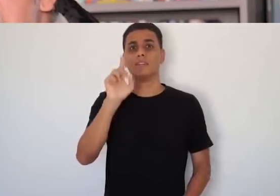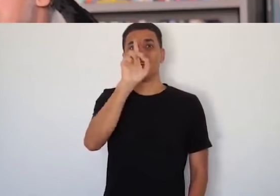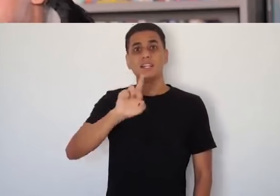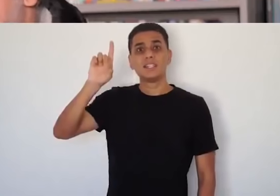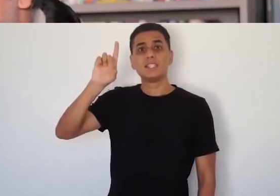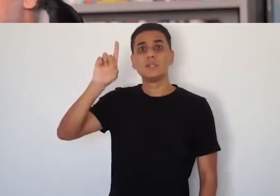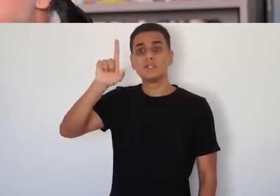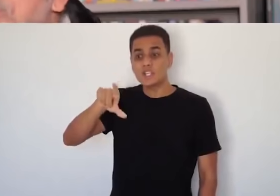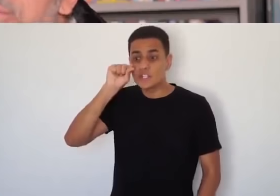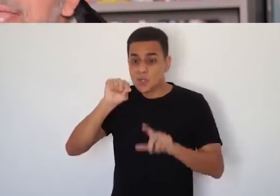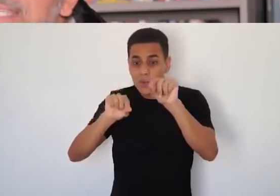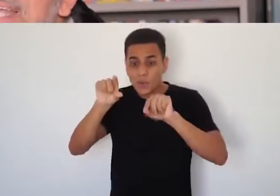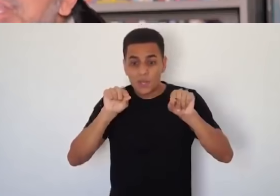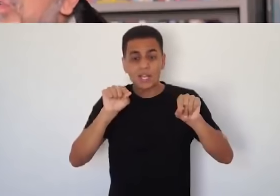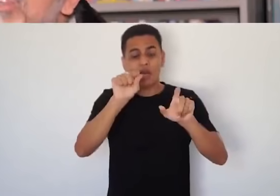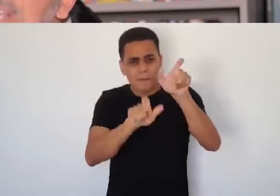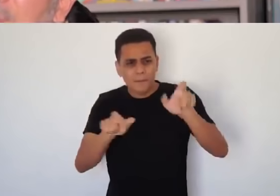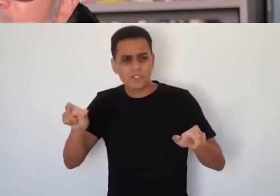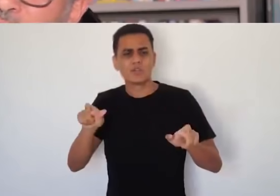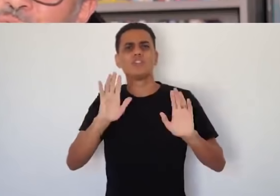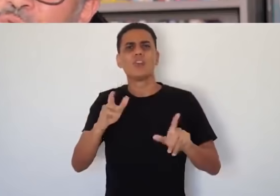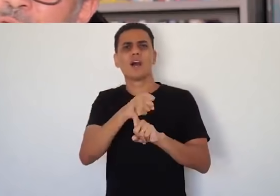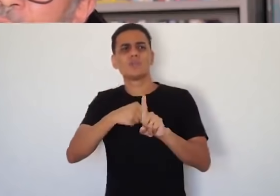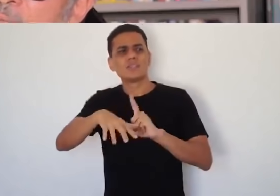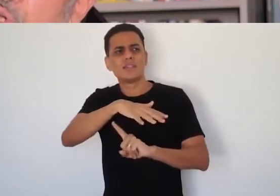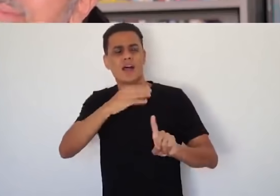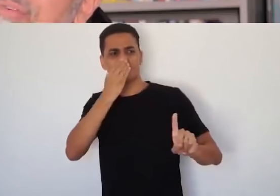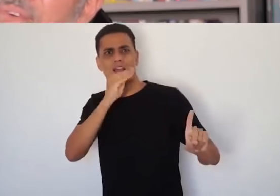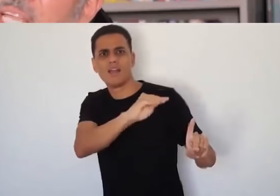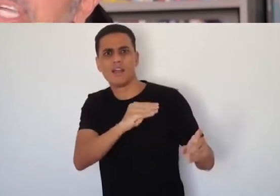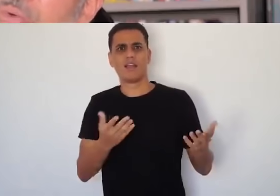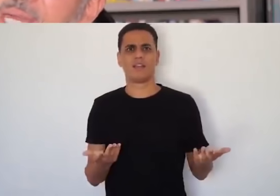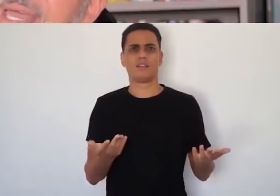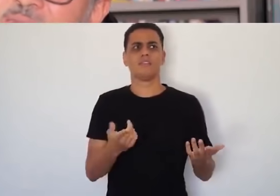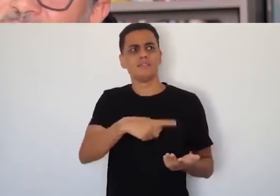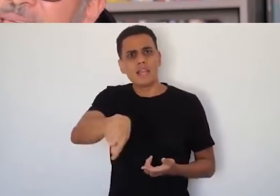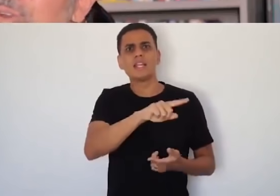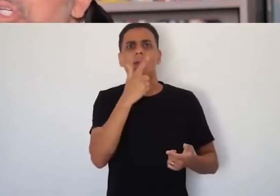com riqueza ou pobreza no conceito deste mundo, mas com uma fé